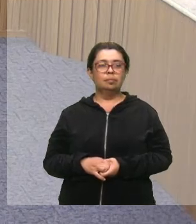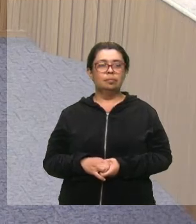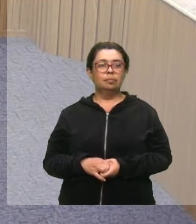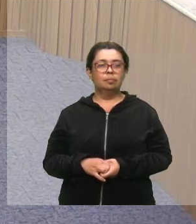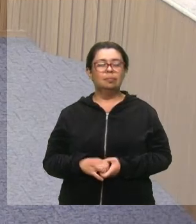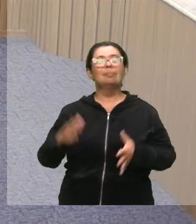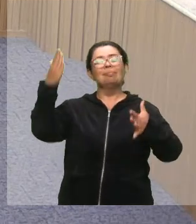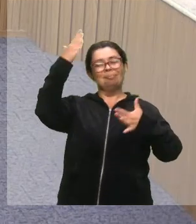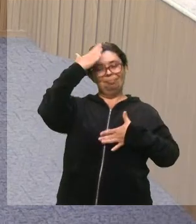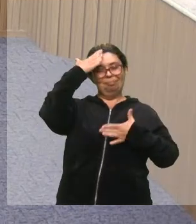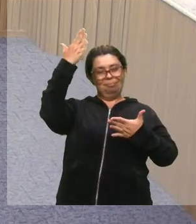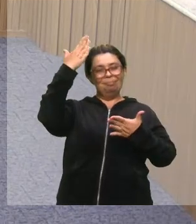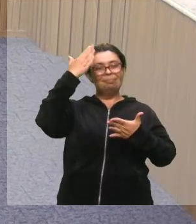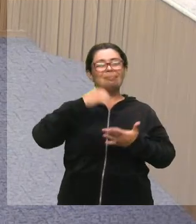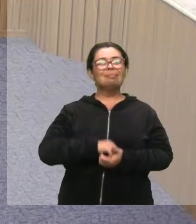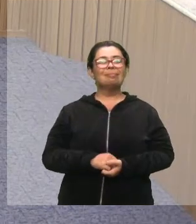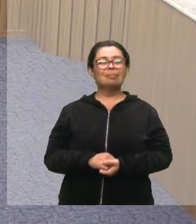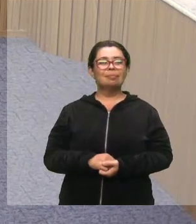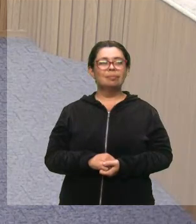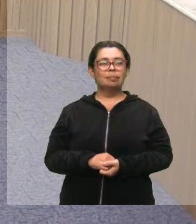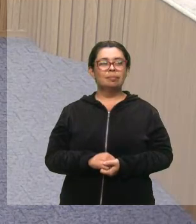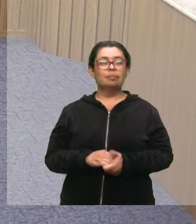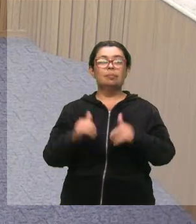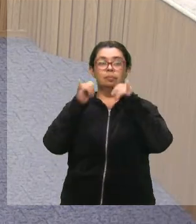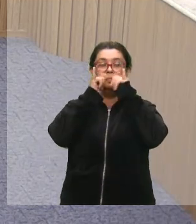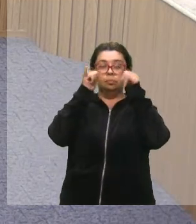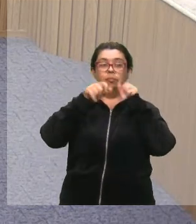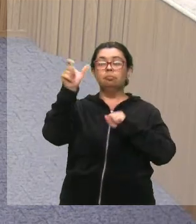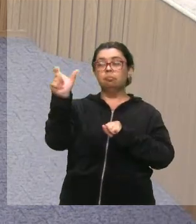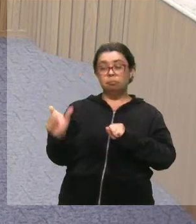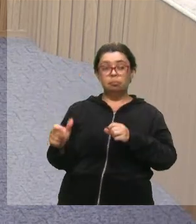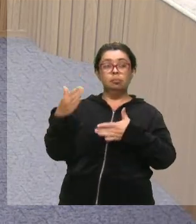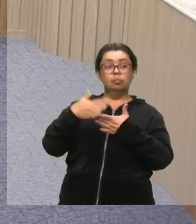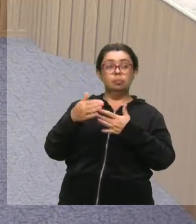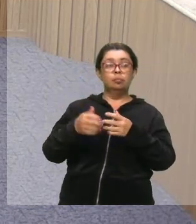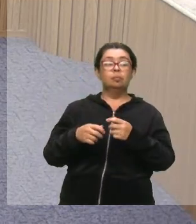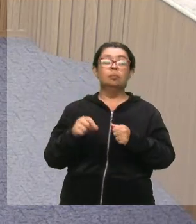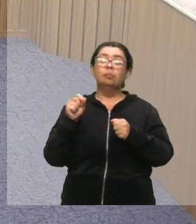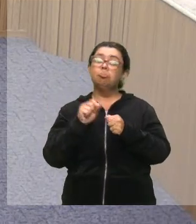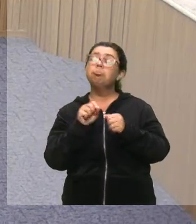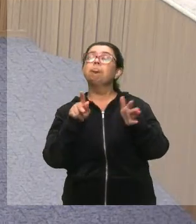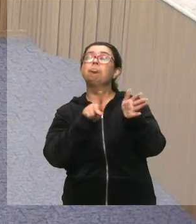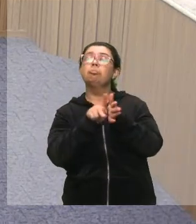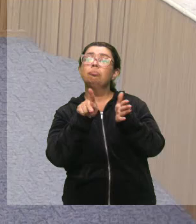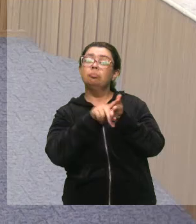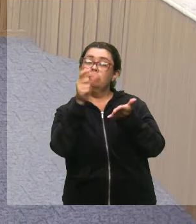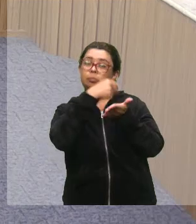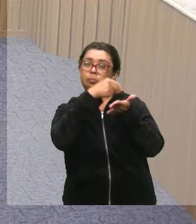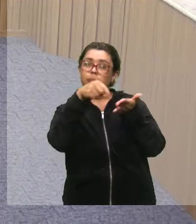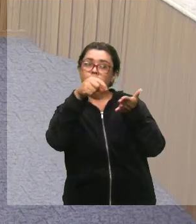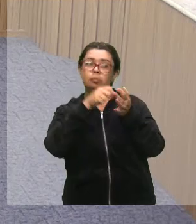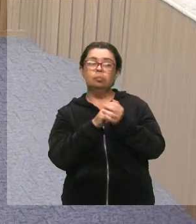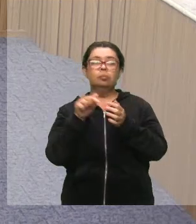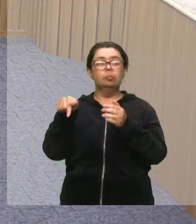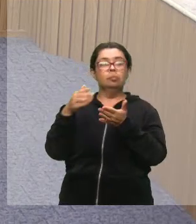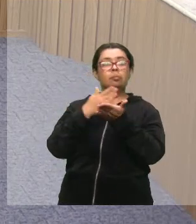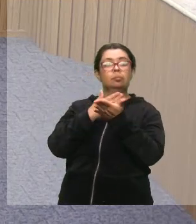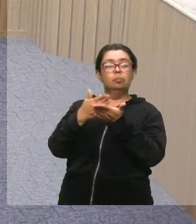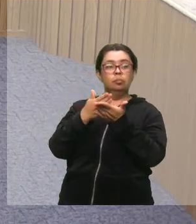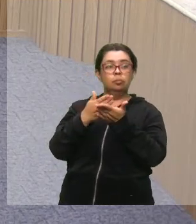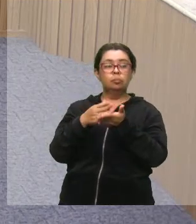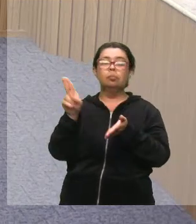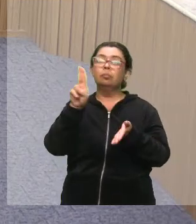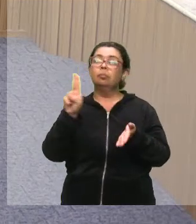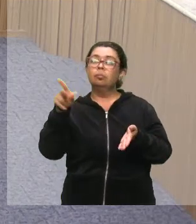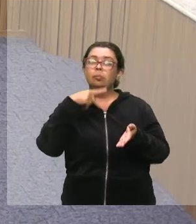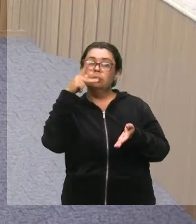Muito obrigado. Comunico que o público presente poderá apresentar perguntas por escrito até o início do uso das